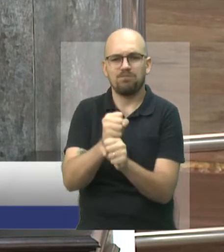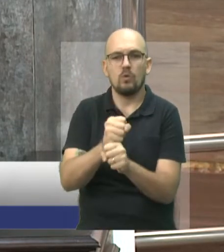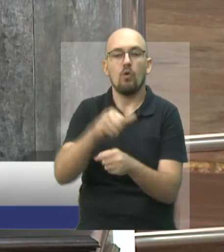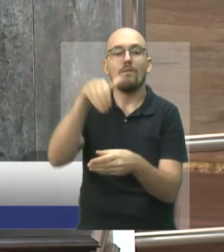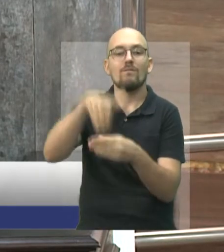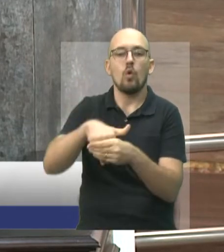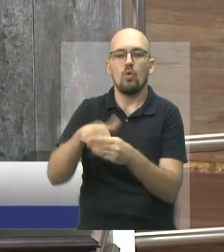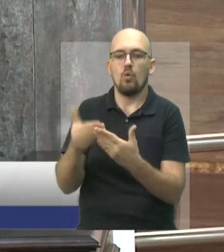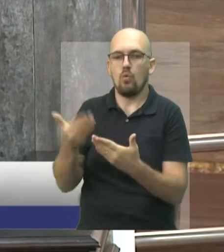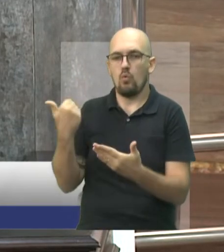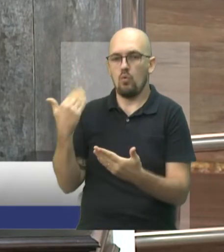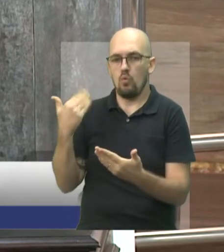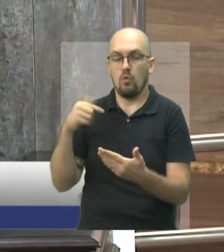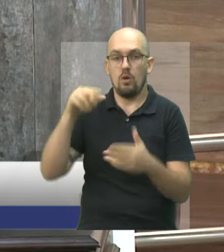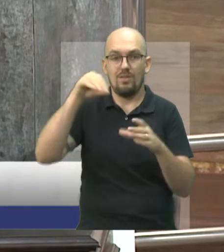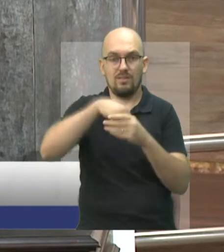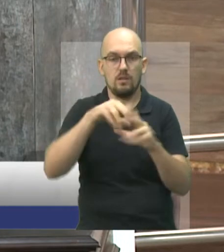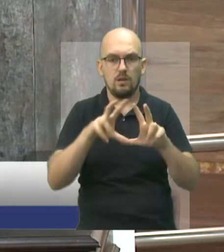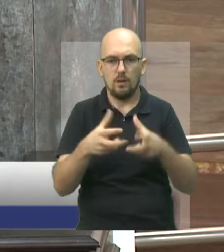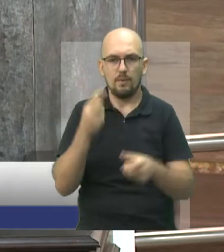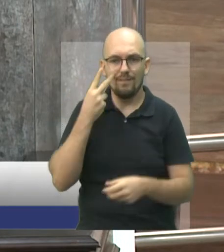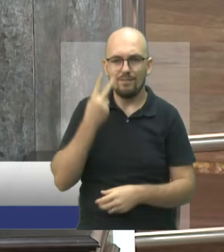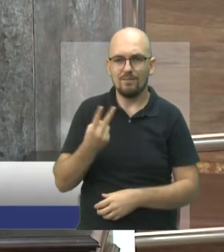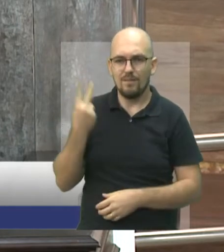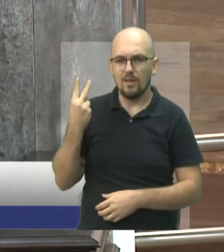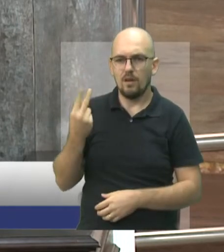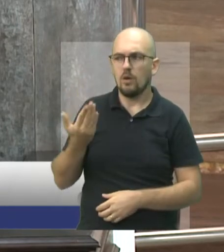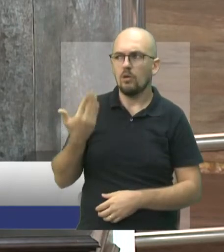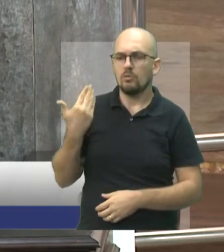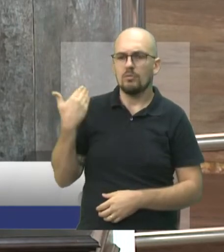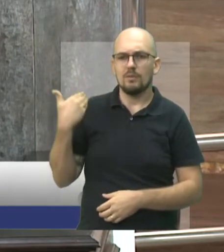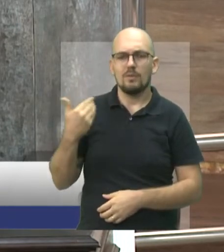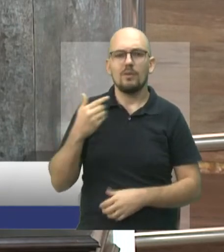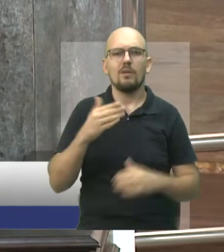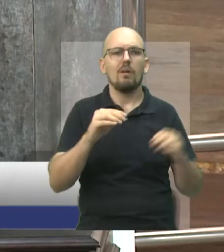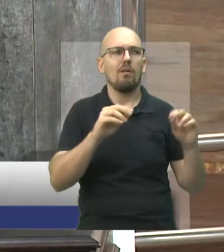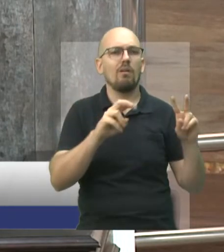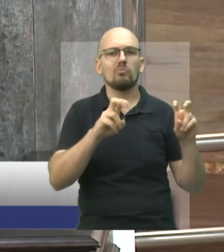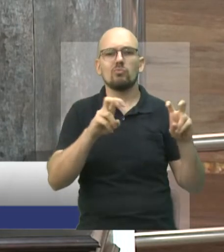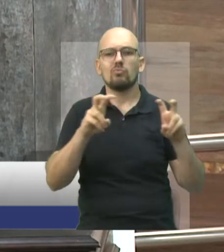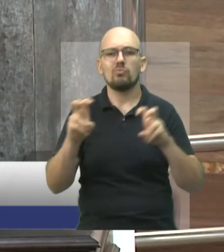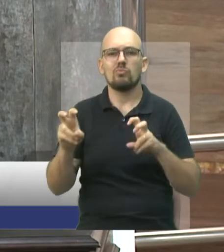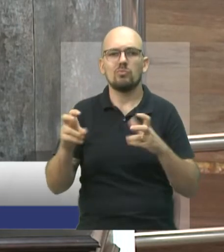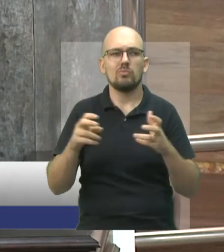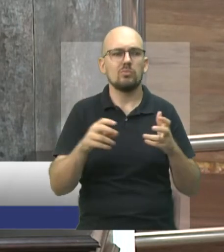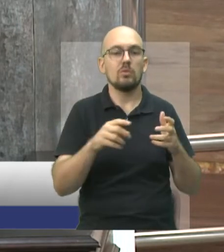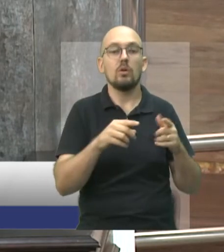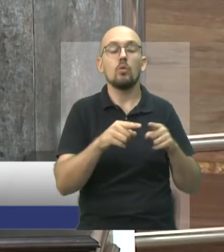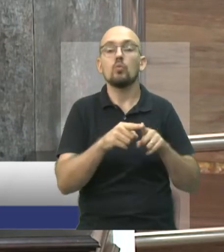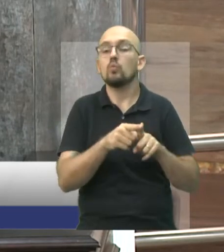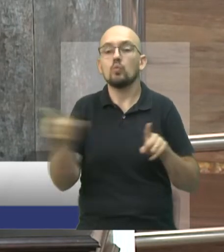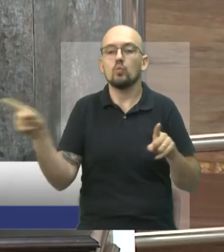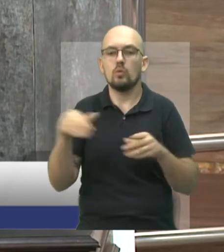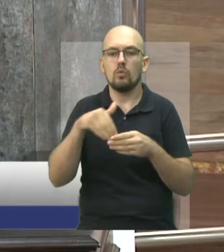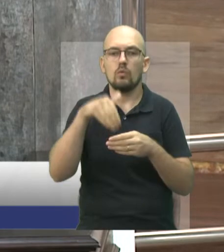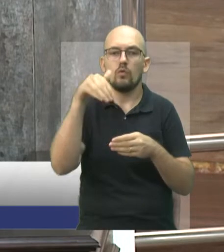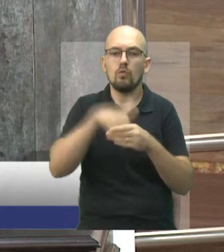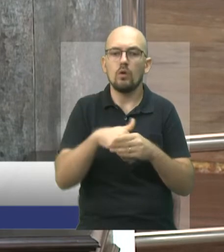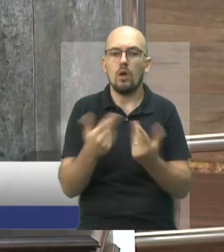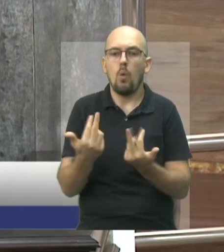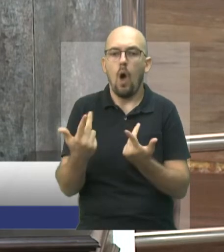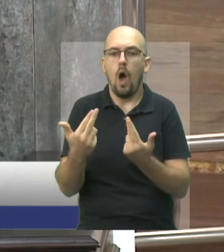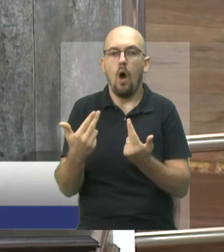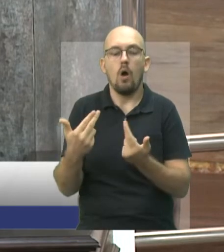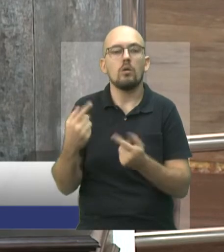votado dentro dessa Câmara, a gente vai perceber que em alguns assuntos, né, todas as votações foram iguais, foram